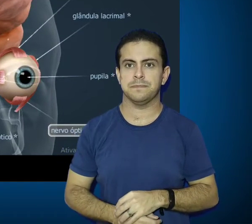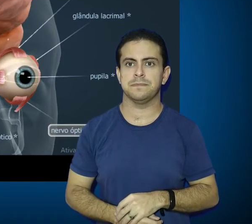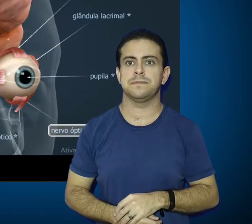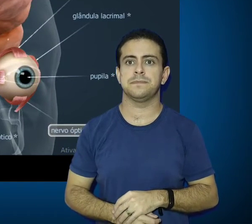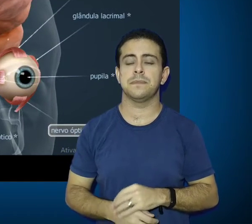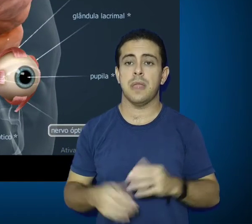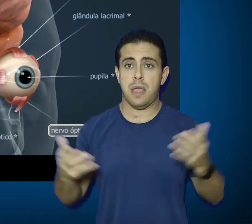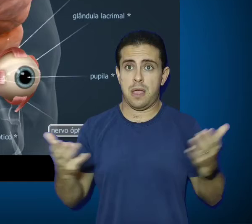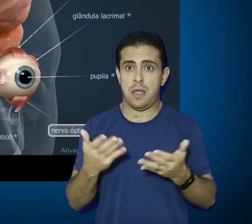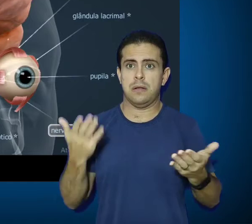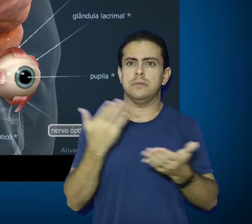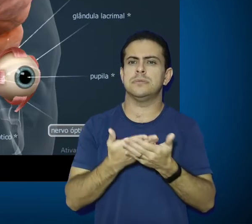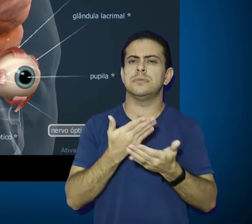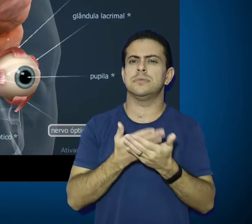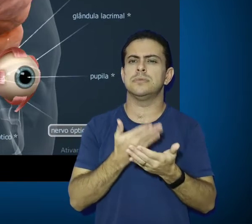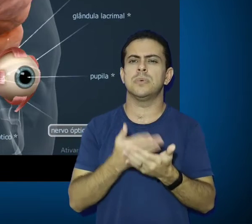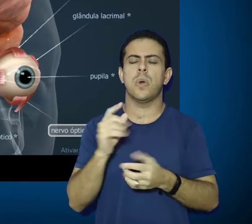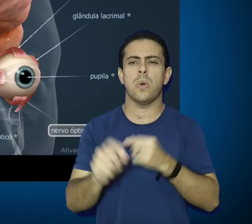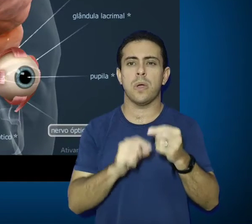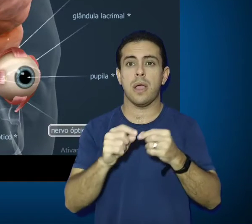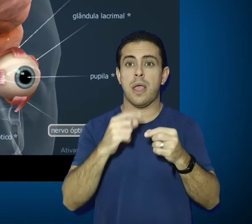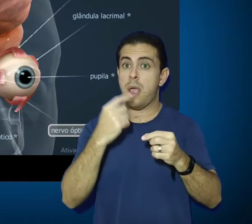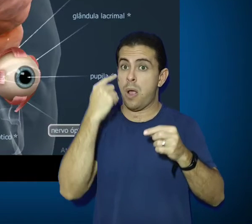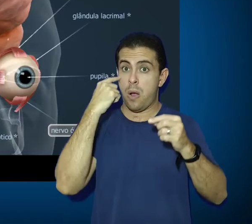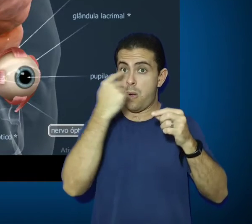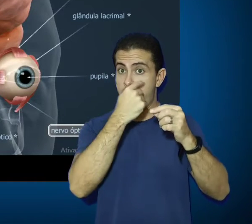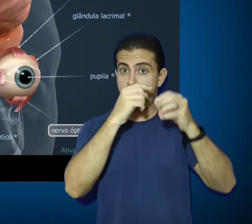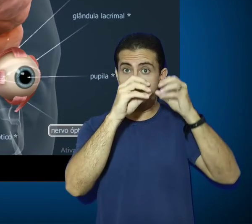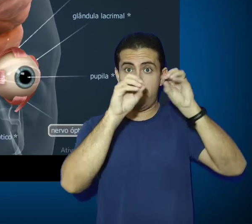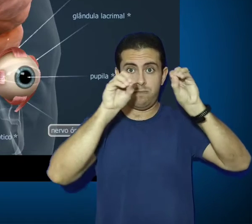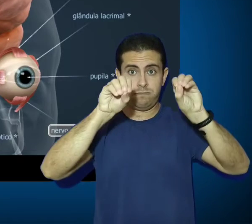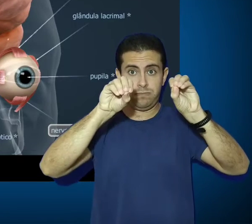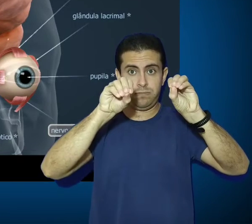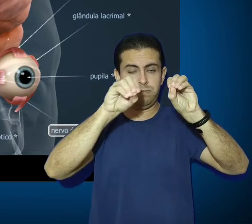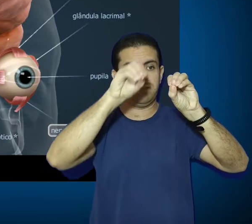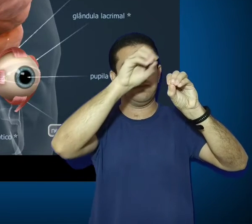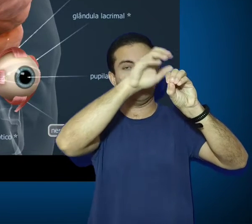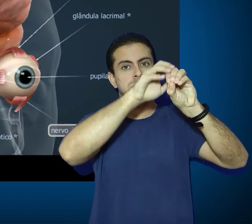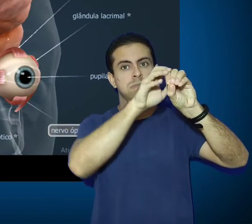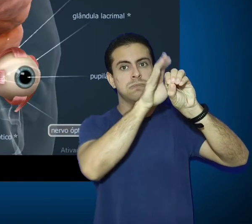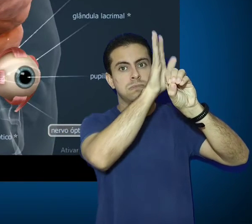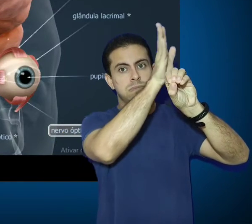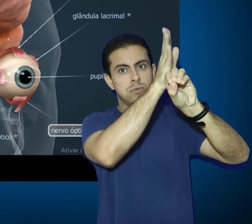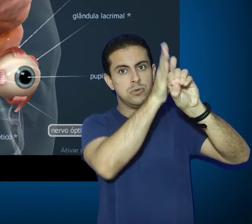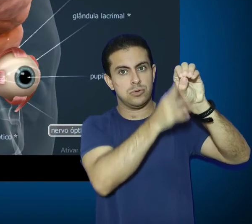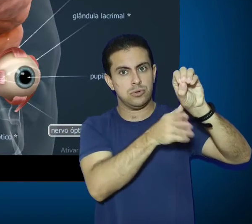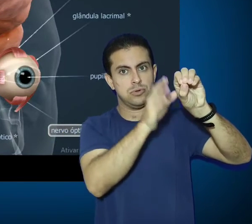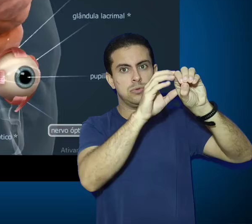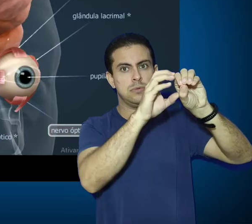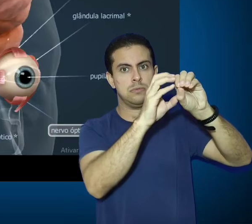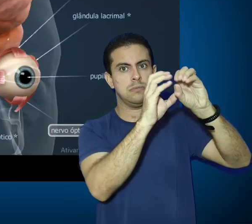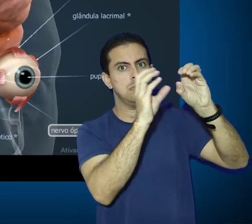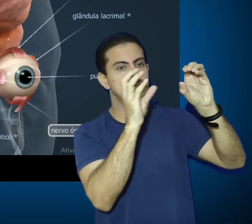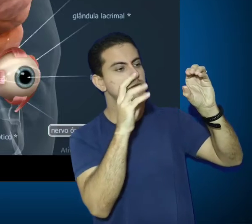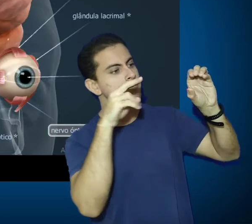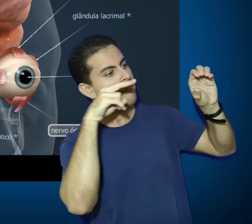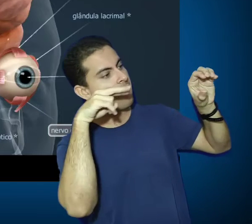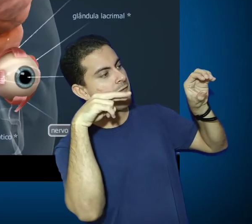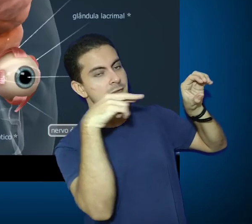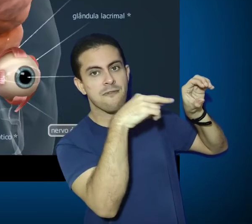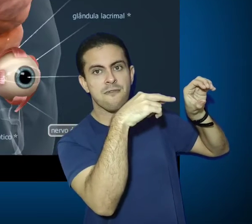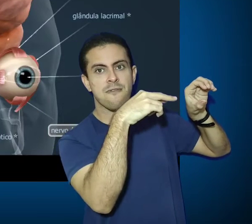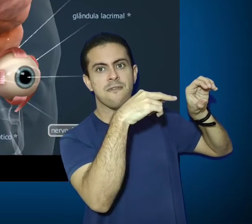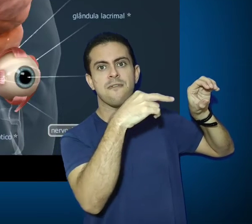Agora estudaremos o globo ocular detalhadamente. Com um corte vertical, nós podemos